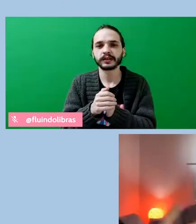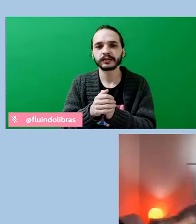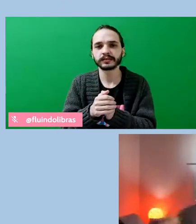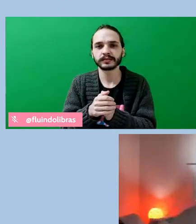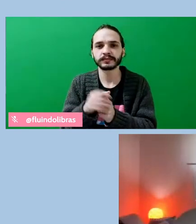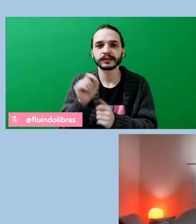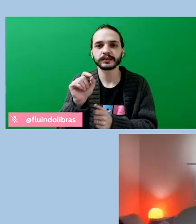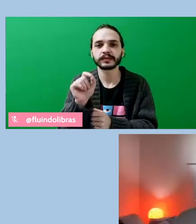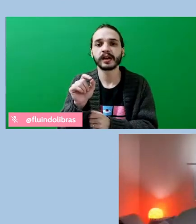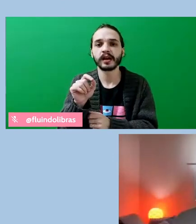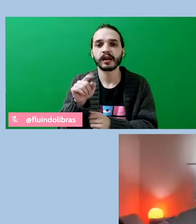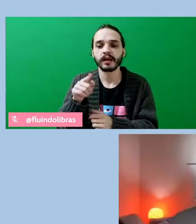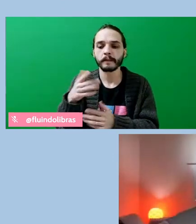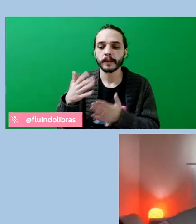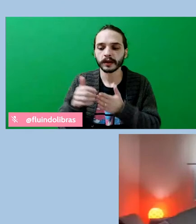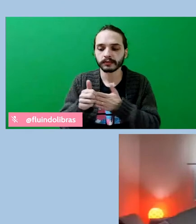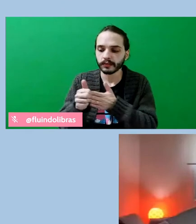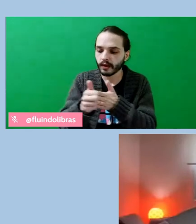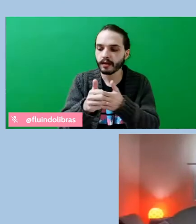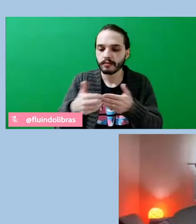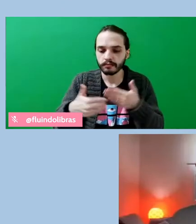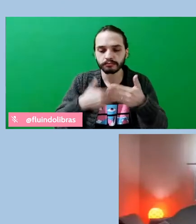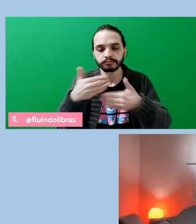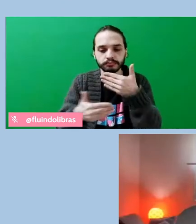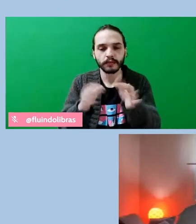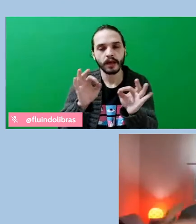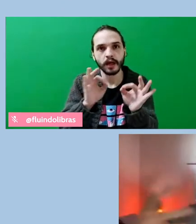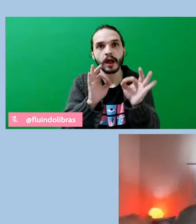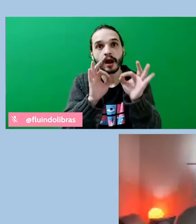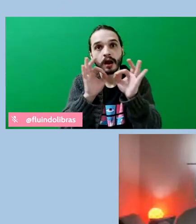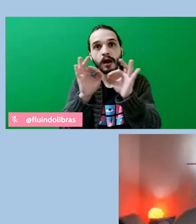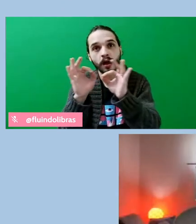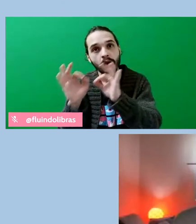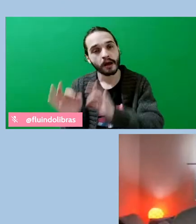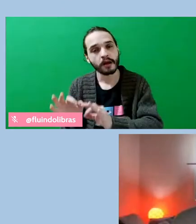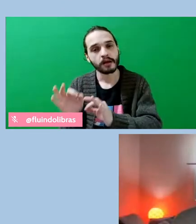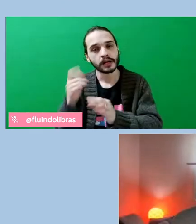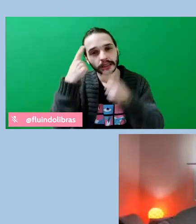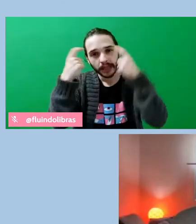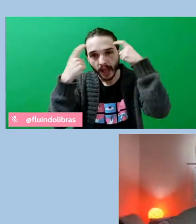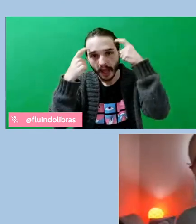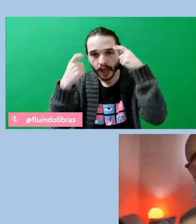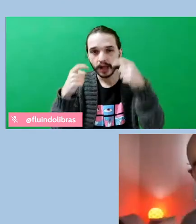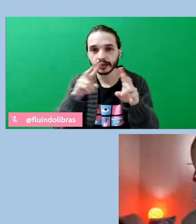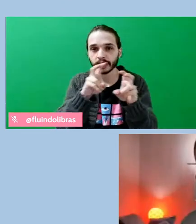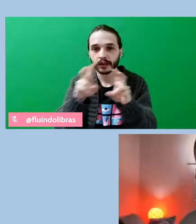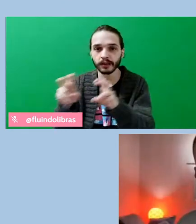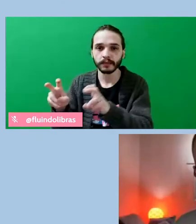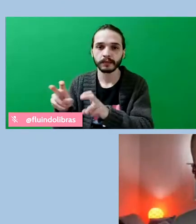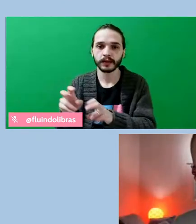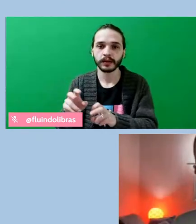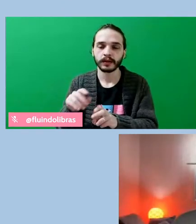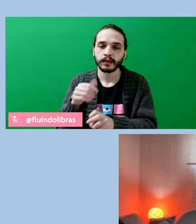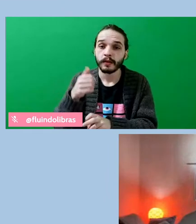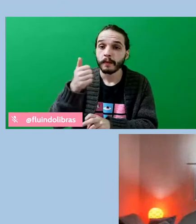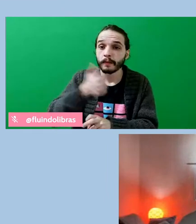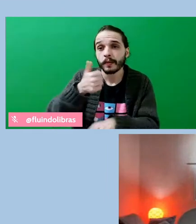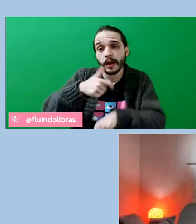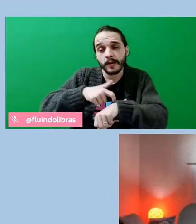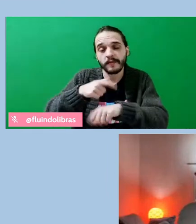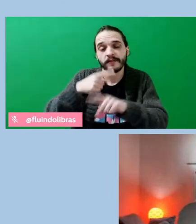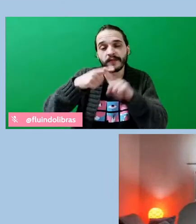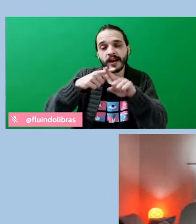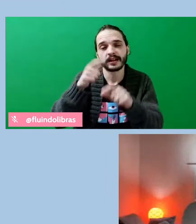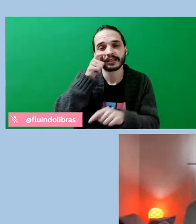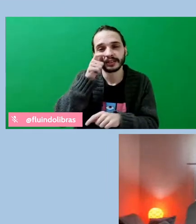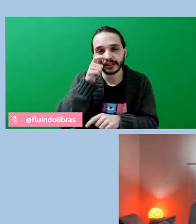a gente é conduzido pelo fluxo realmente da peça e delas e das ideias e dos temas, né? Pelo menos numa primeira vez que a gente vê. É